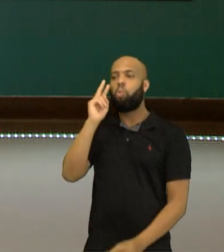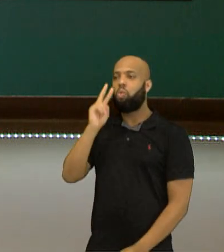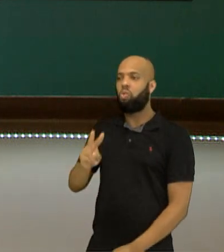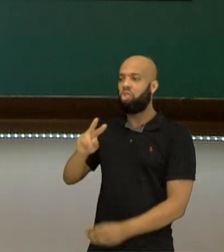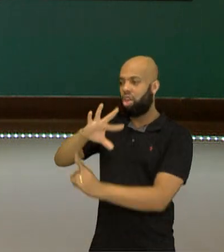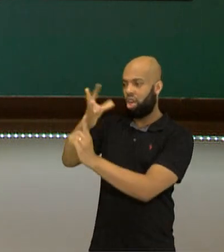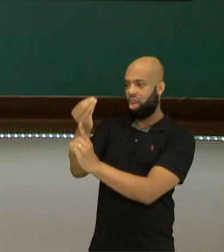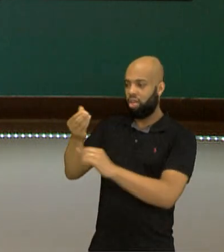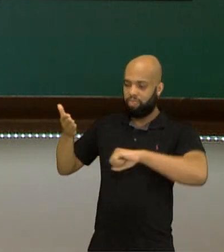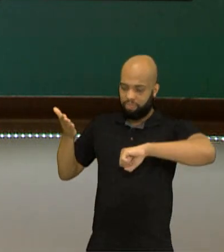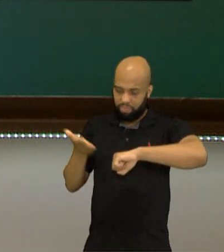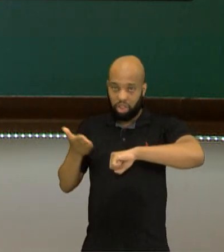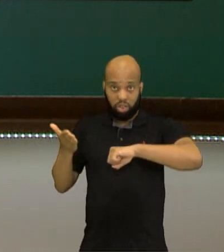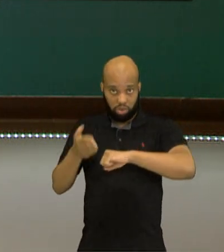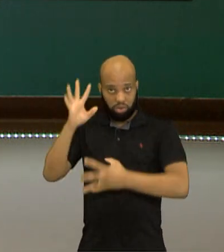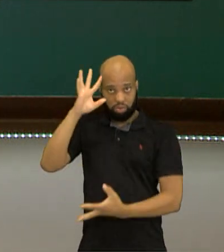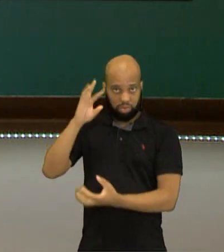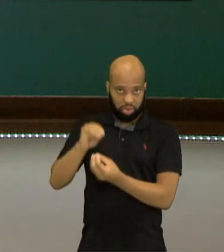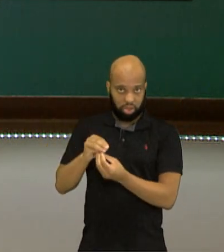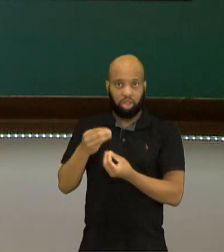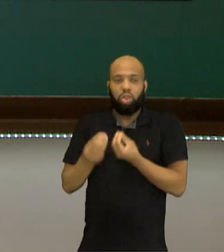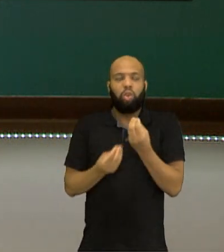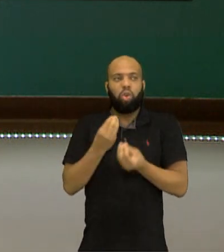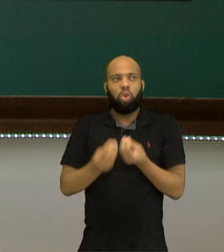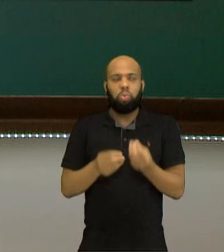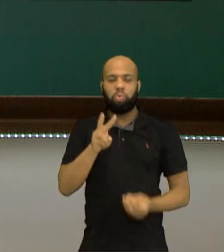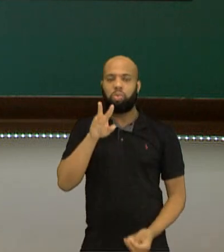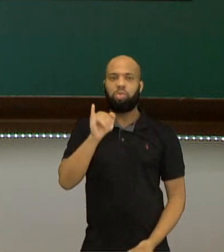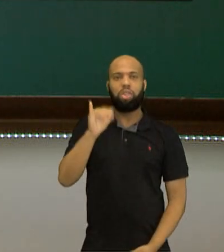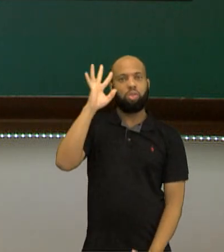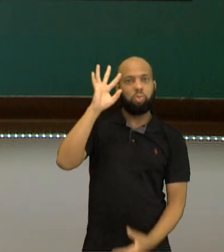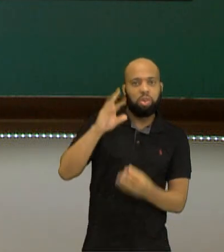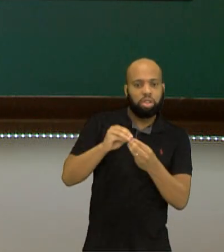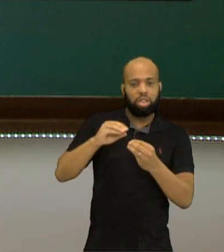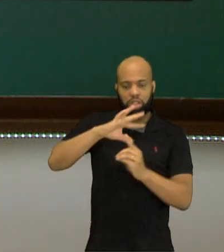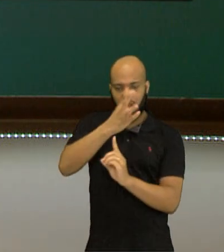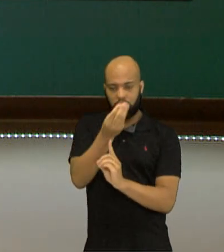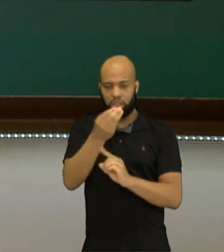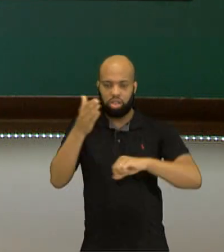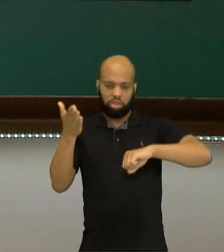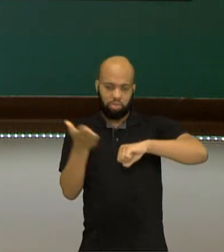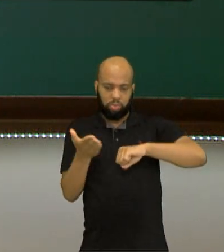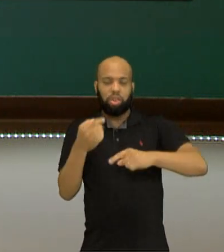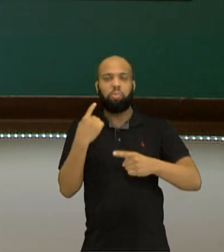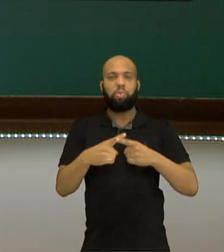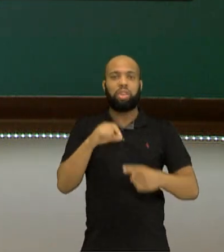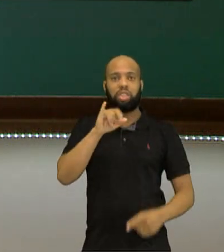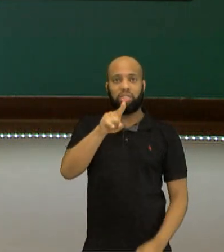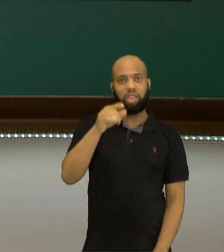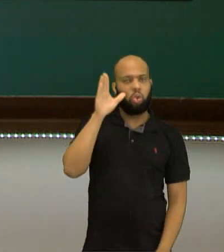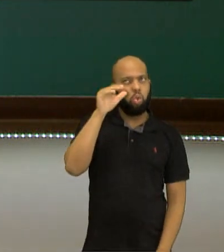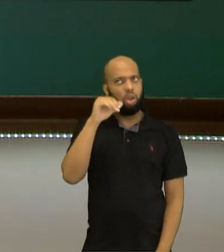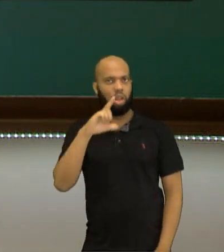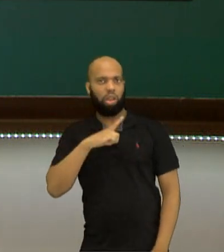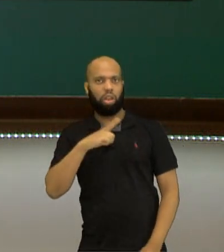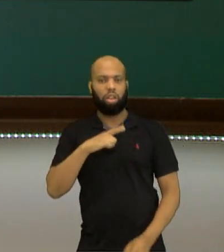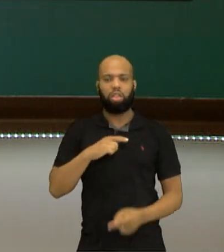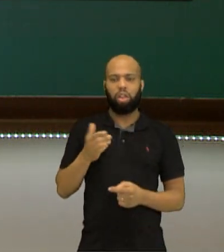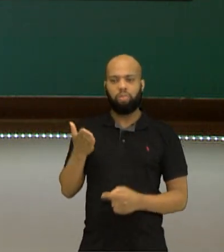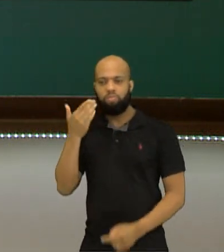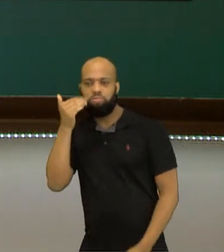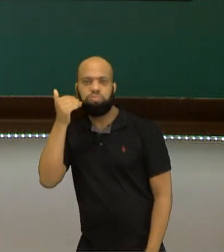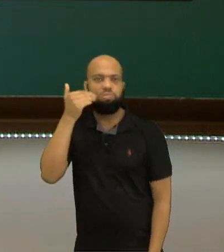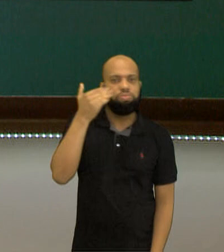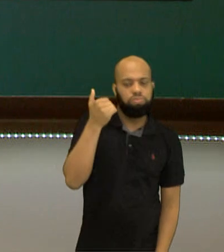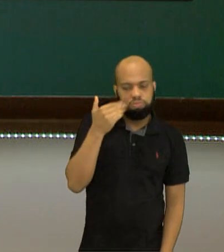arte contemporânea, né? Como interpretar a arte contemporânea. Quanto mais curiosidade, quanto mais conhecimento de